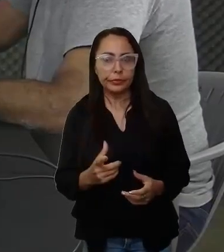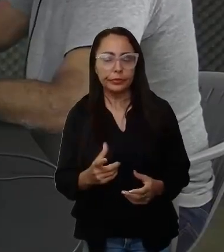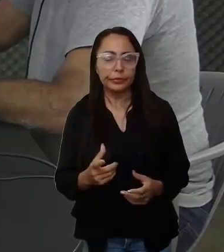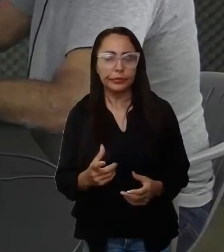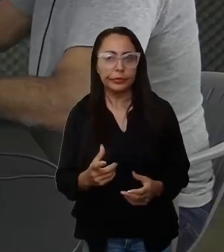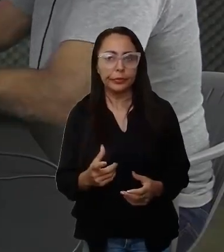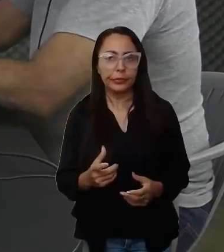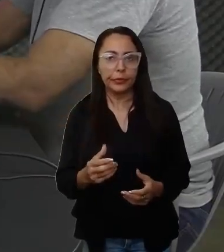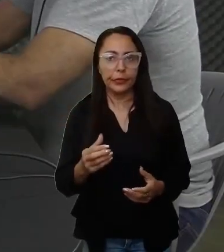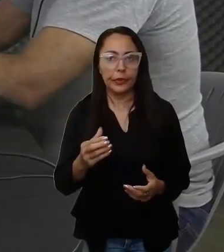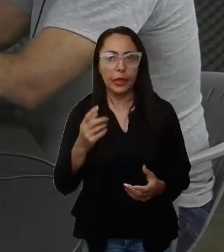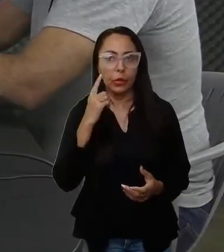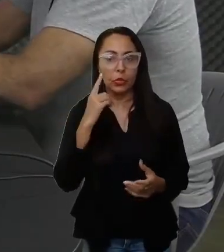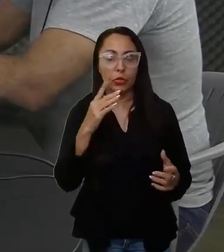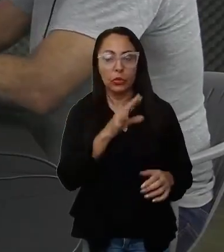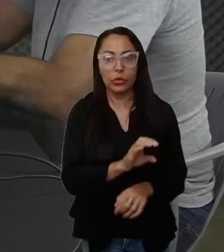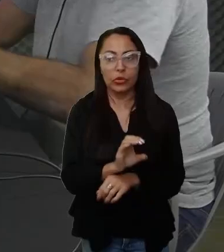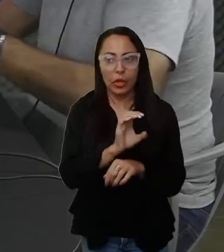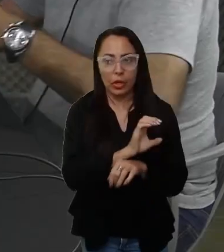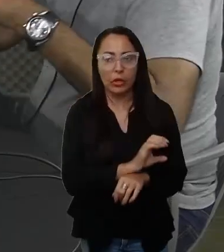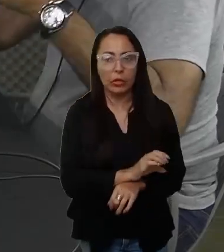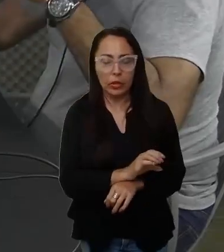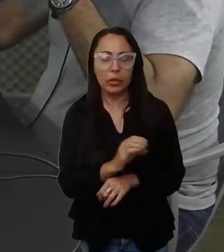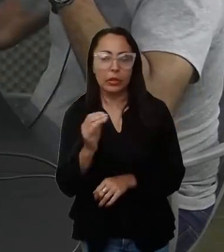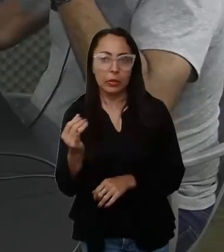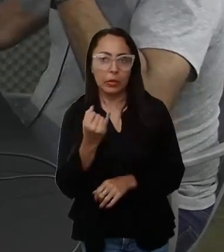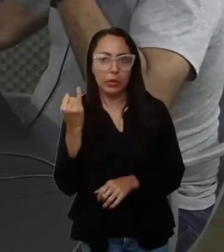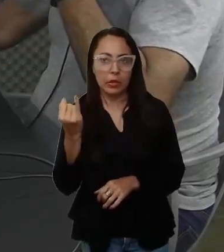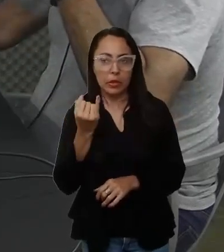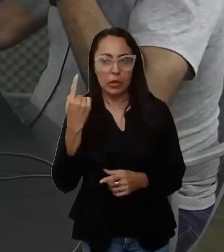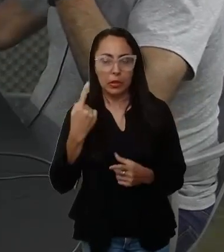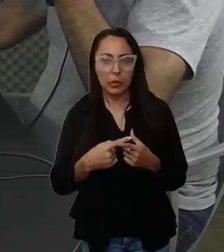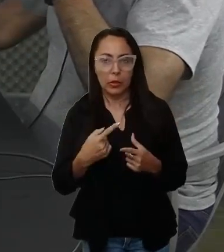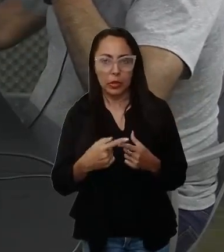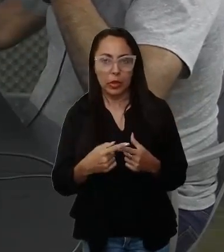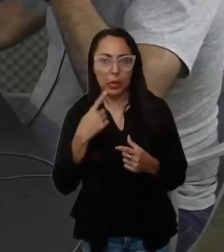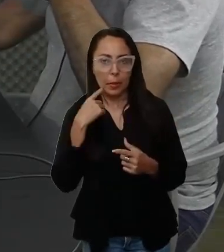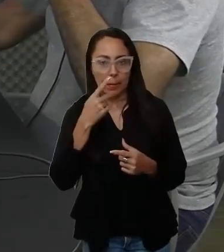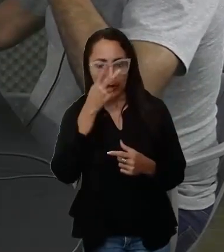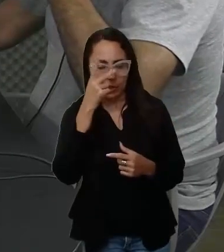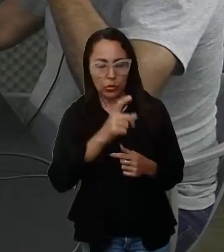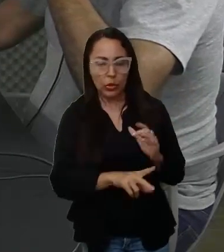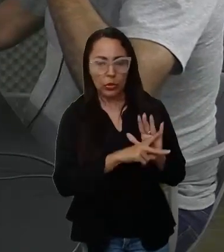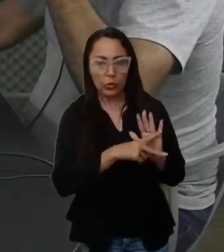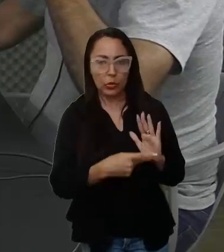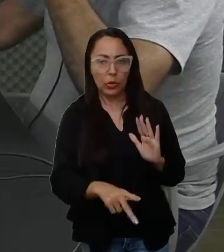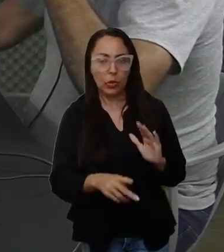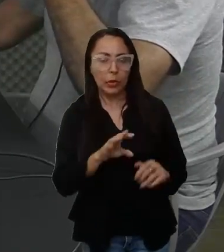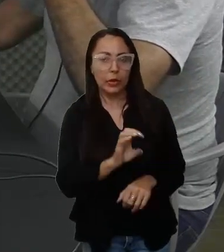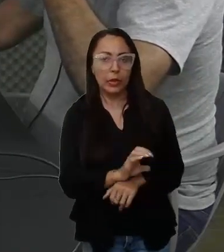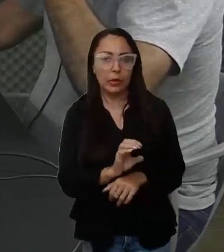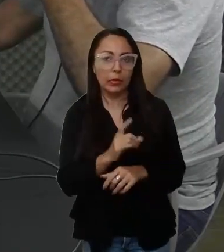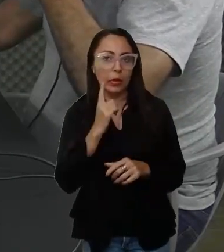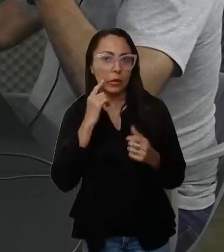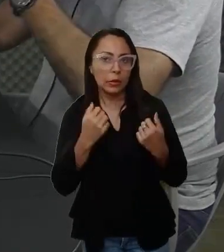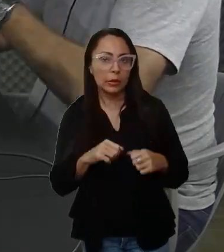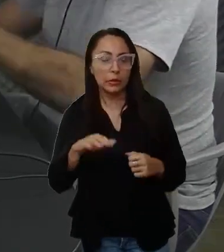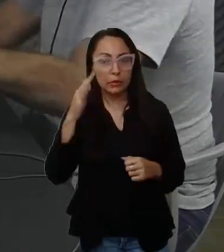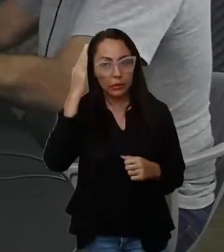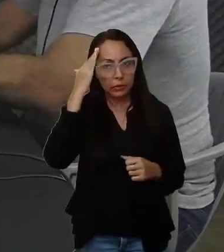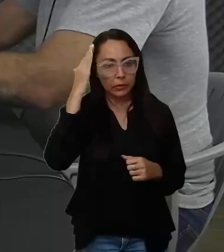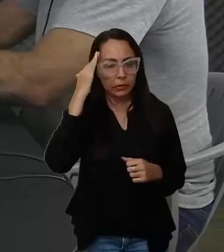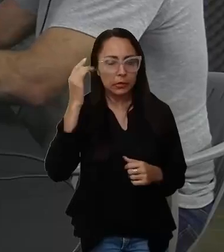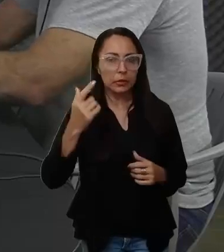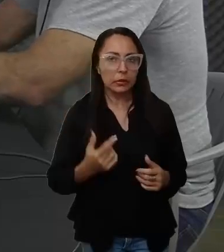hídricos no estado, a importância é porque o meteorologista do próprio estado vai precisar entender quais